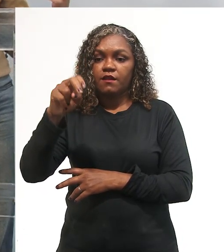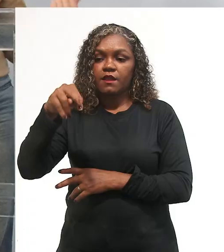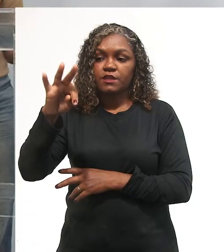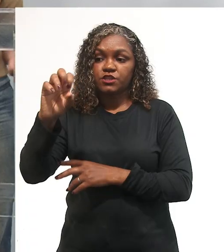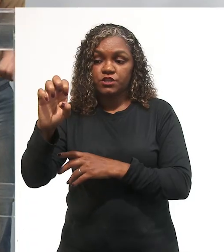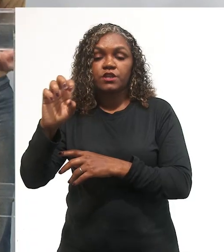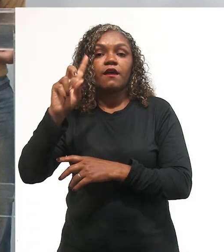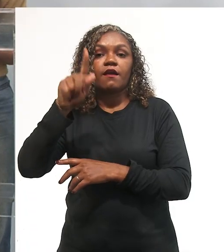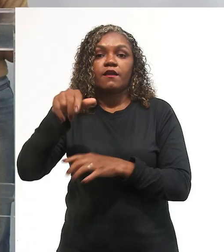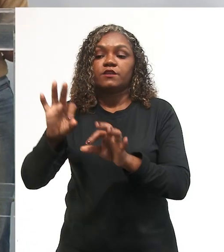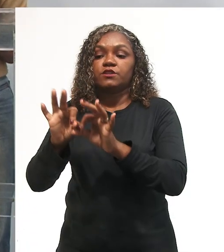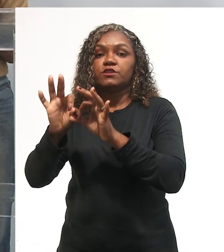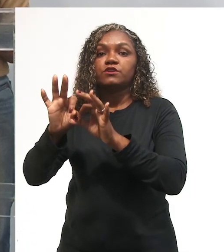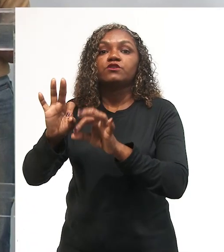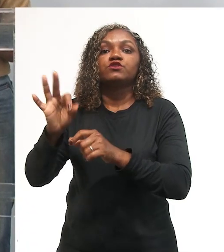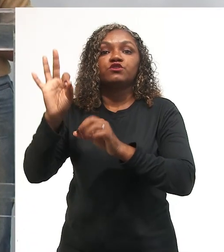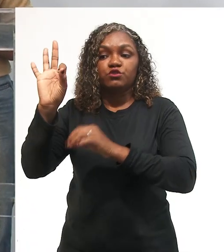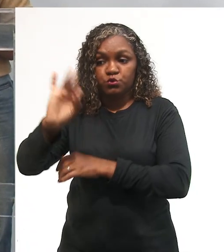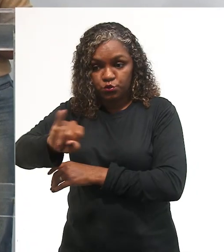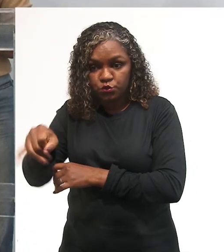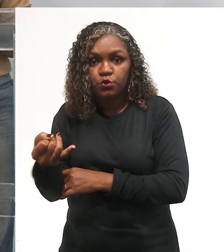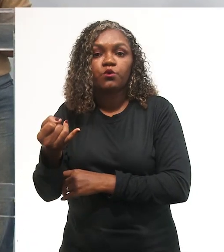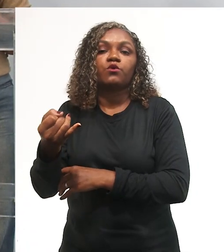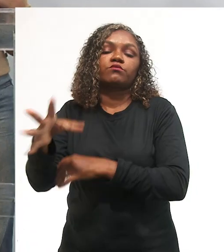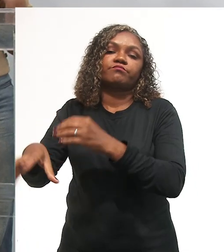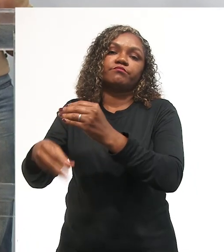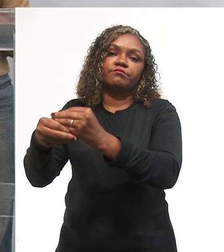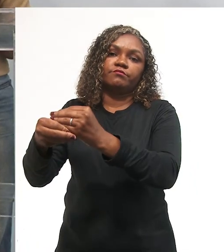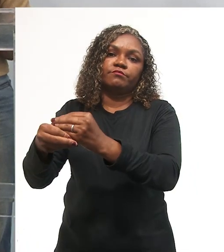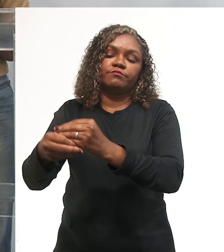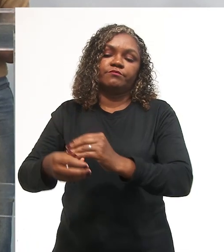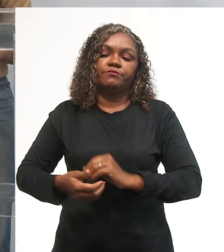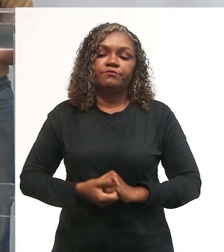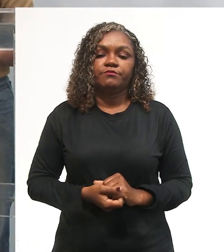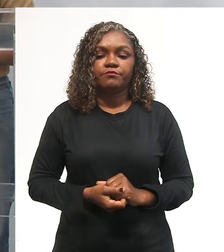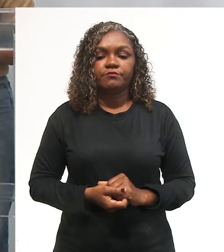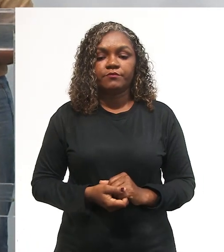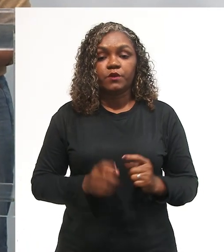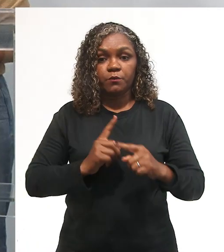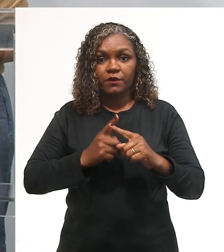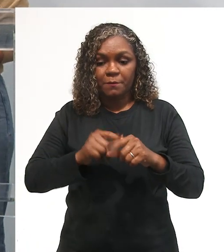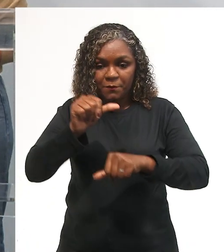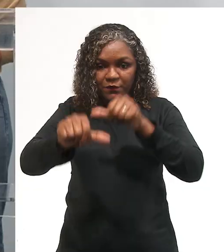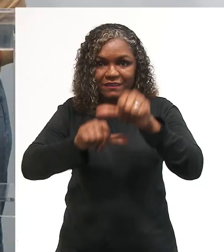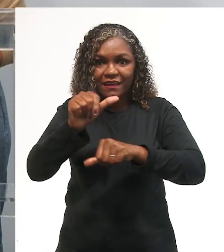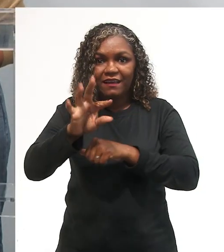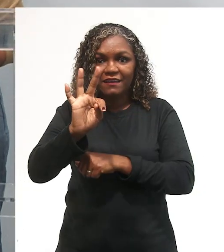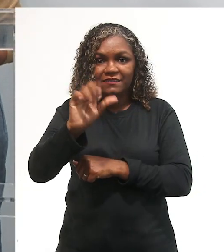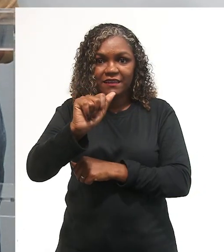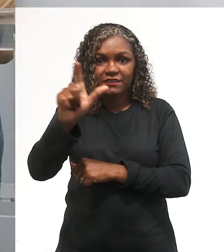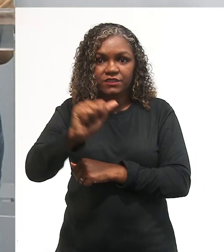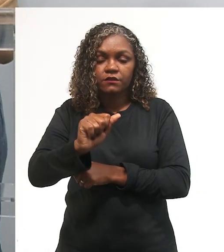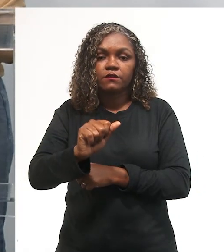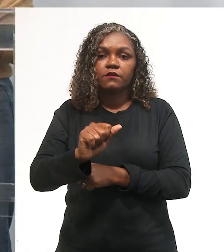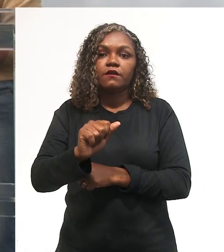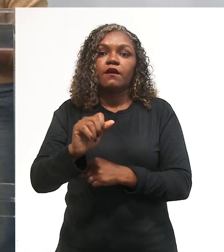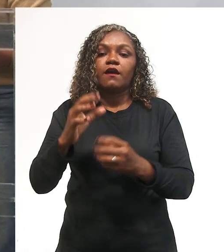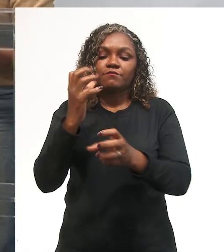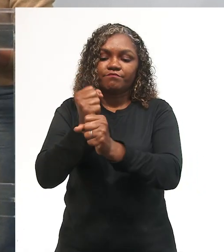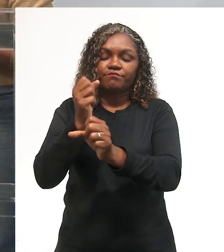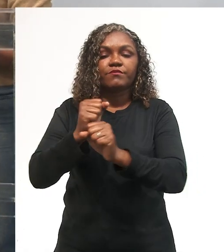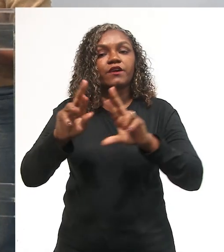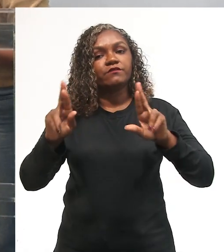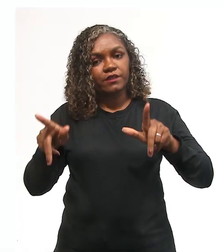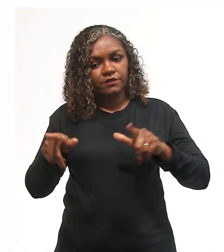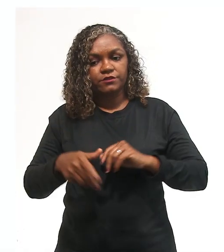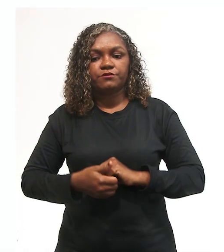fazer a mudança do prazo, porque para a gente fazer a mudança da taxa era um outro cálculo. E a gente vai ver isso aqui na aula de hoje, né? Mas primeiro,